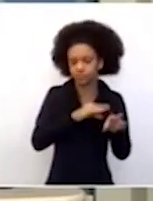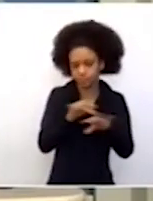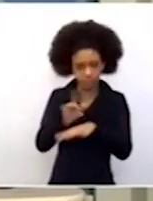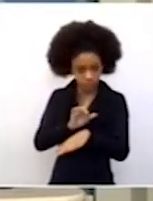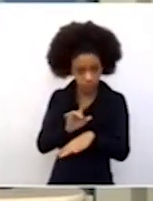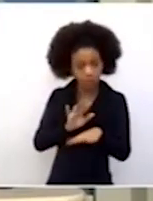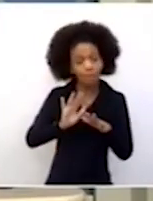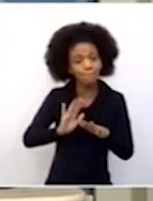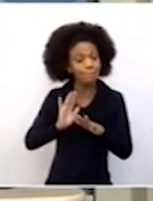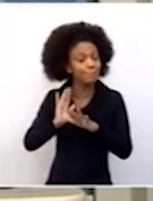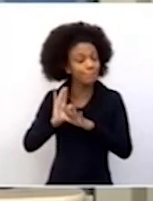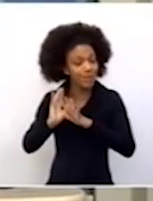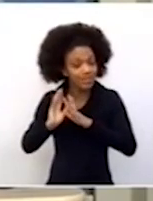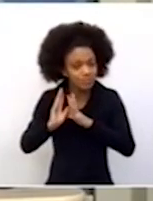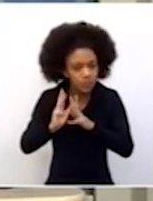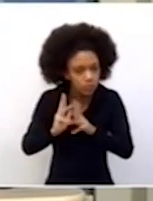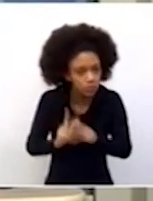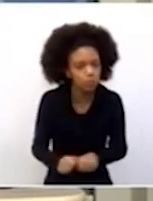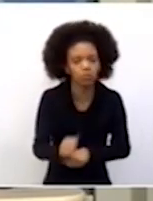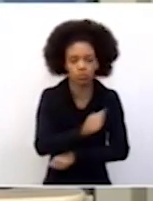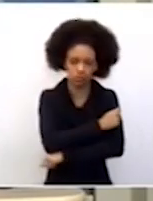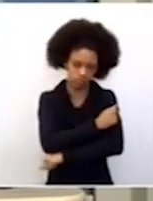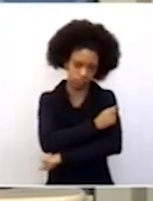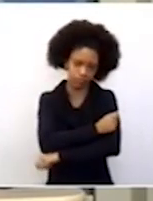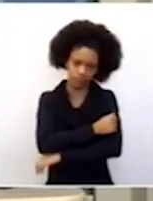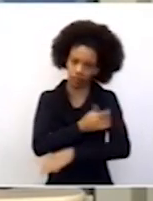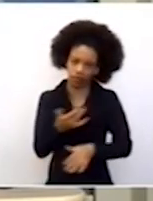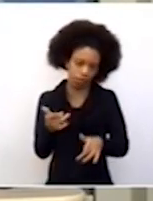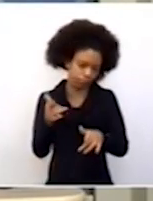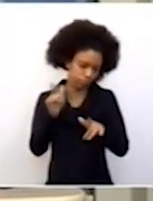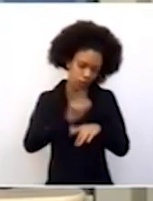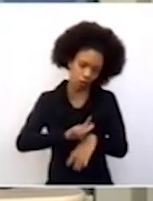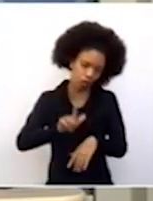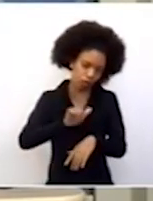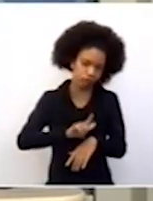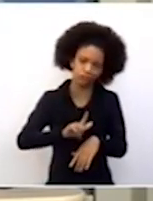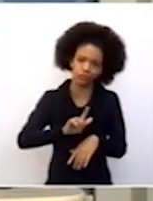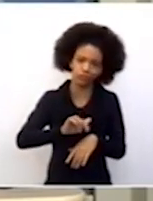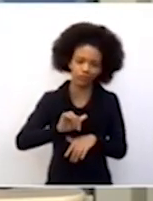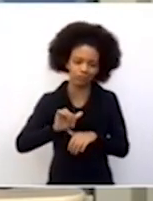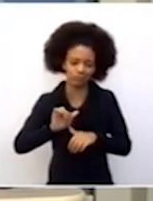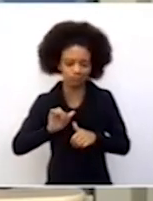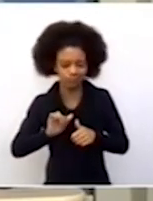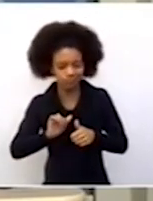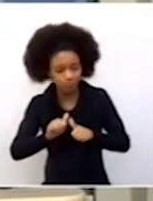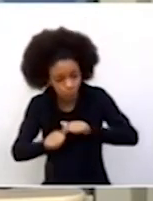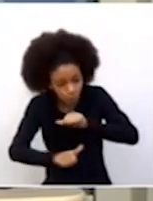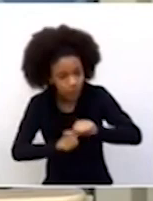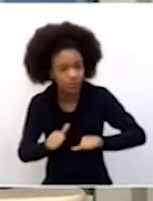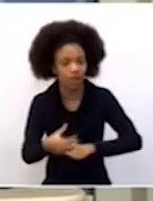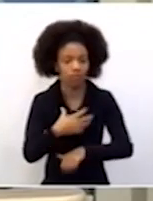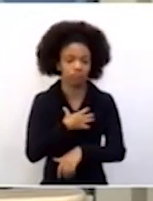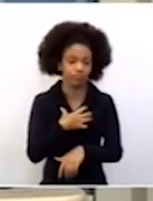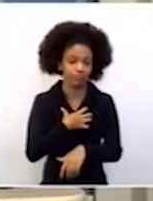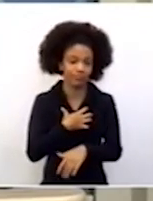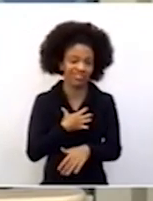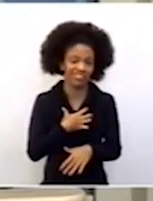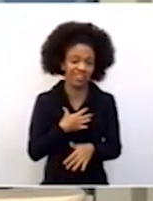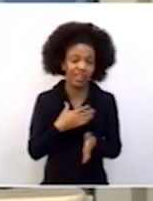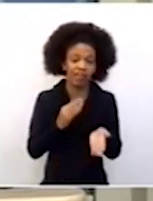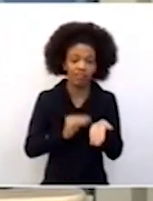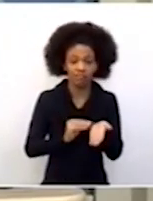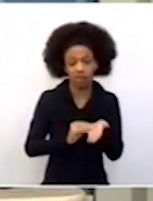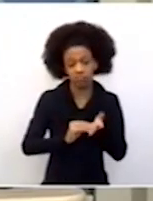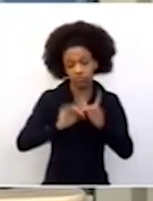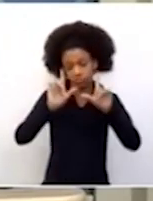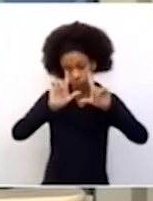toda a sociedade, né. Isso é claro, né, que vai mudar um comportamento, né, a questão da professora que falou que a ausência da lousa,